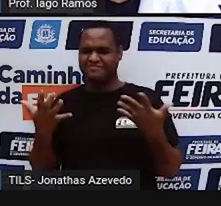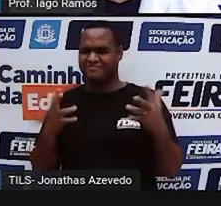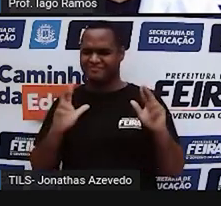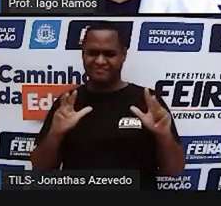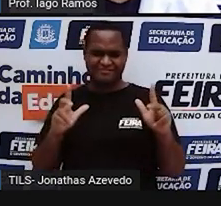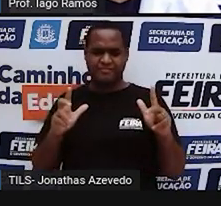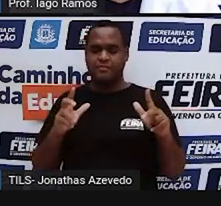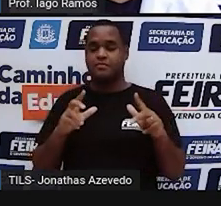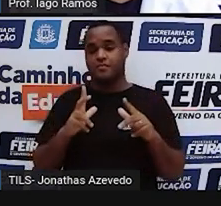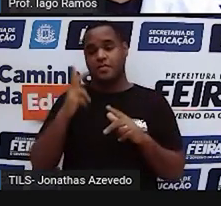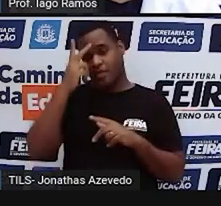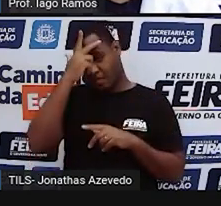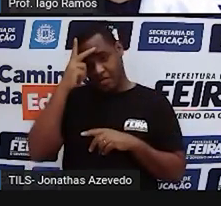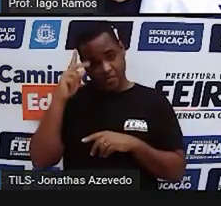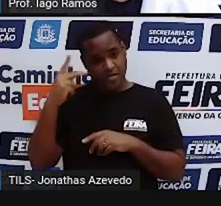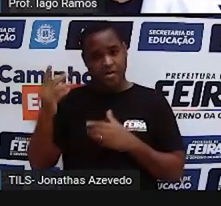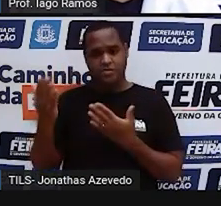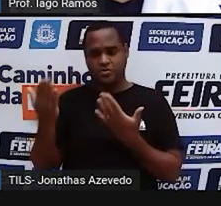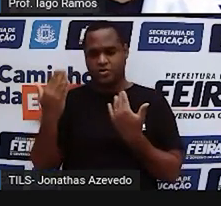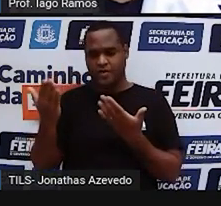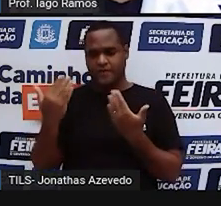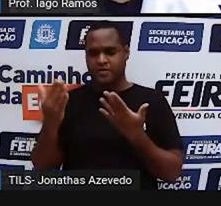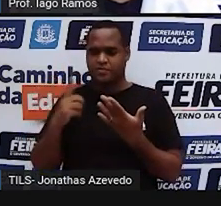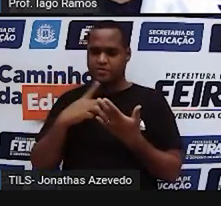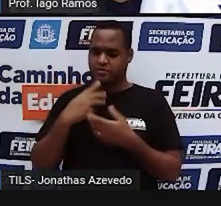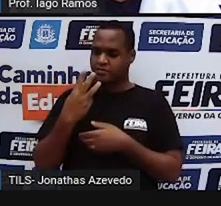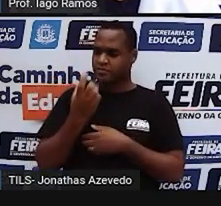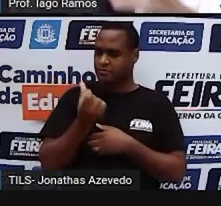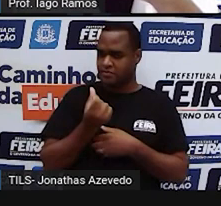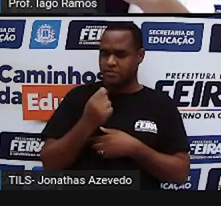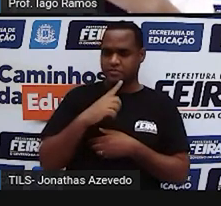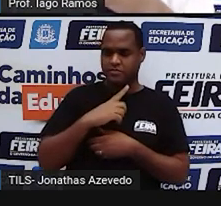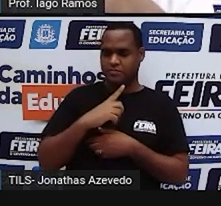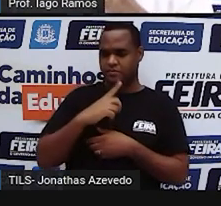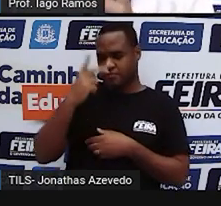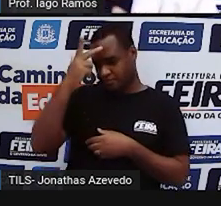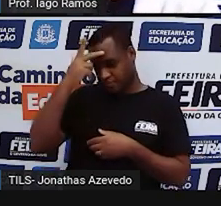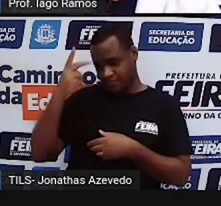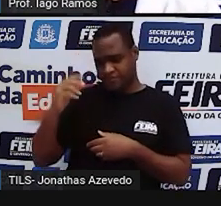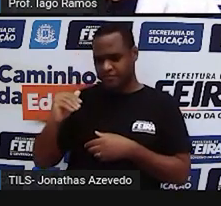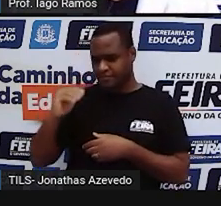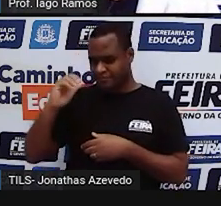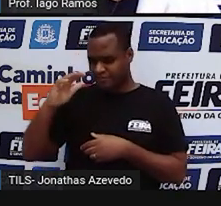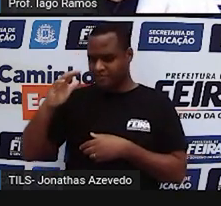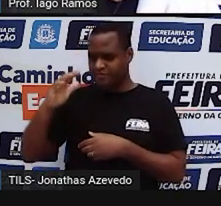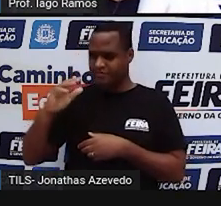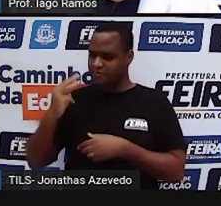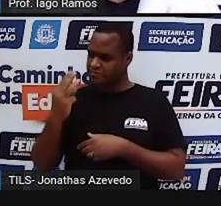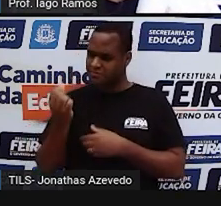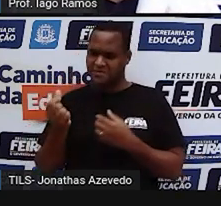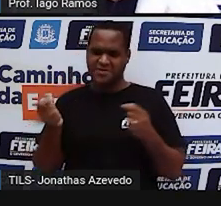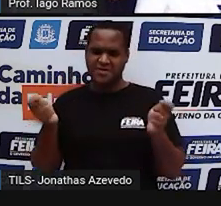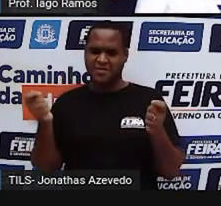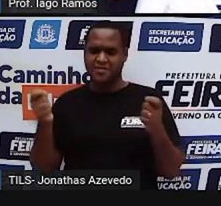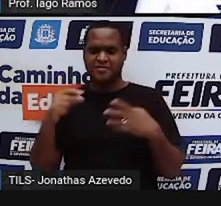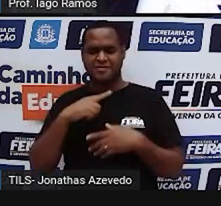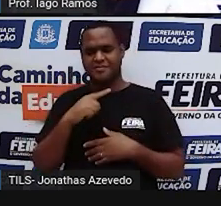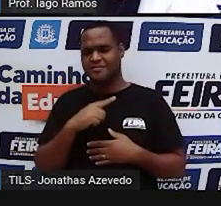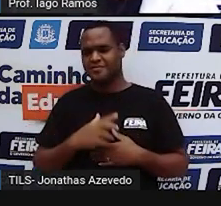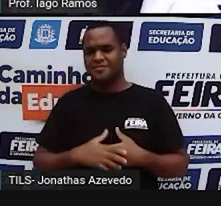se a gente tem pessoas mais novas calçando e 36 e pessoas mais velhas calçando 36 também